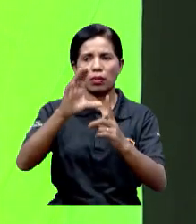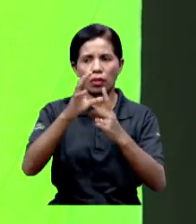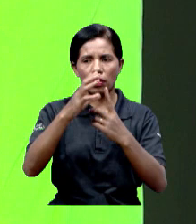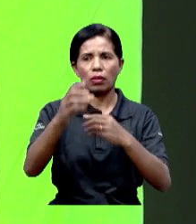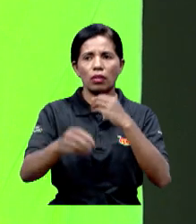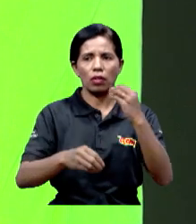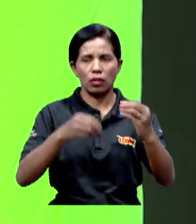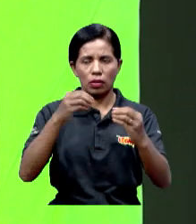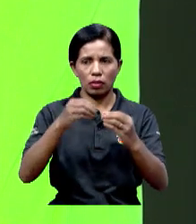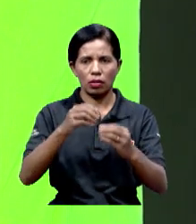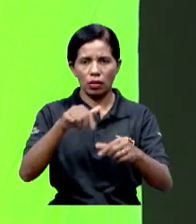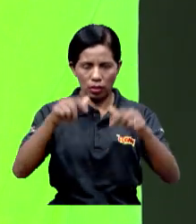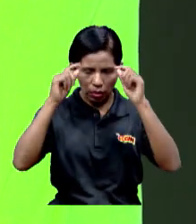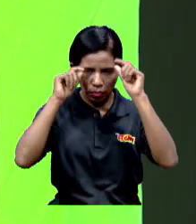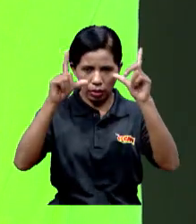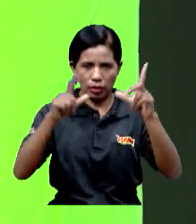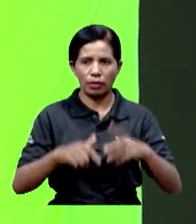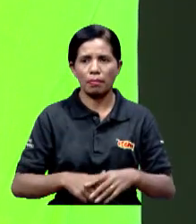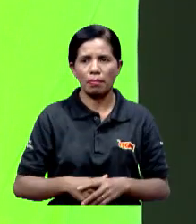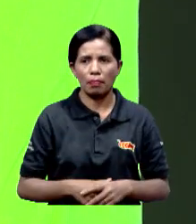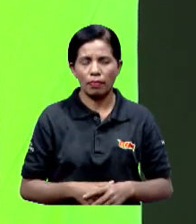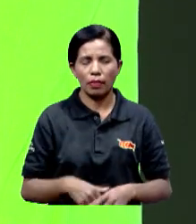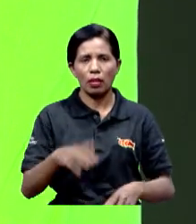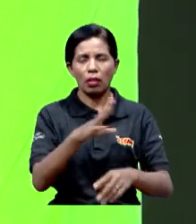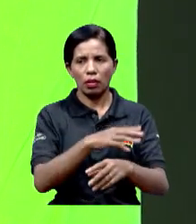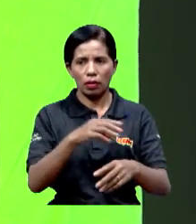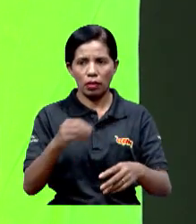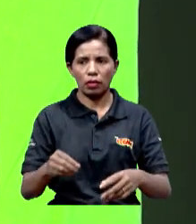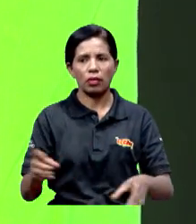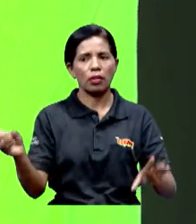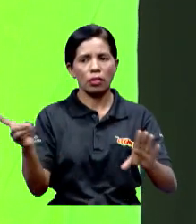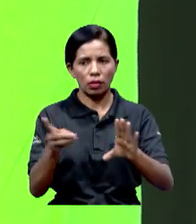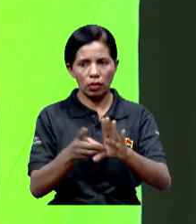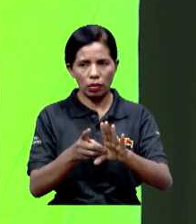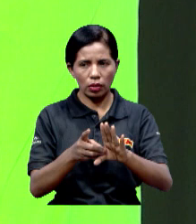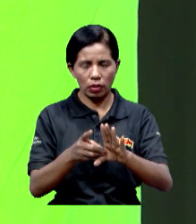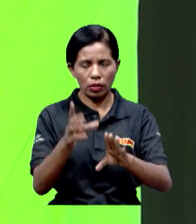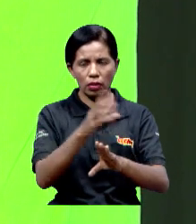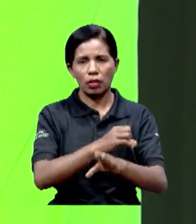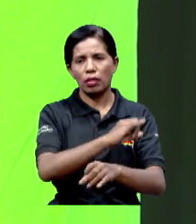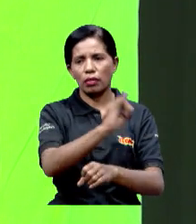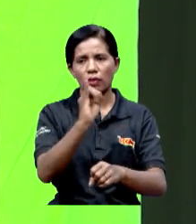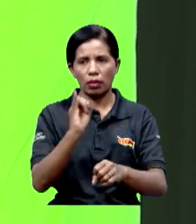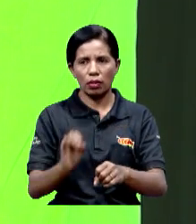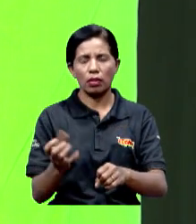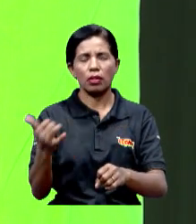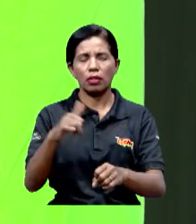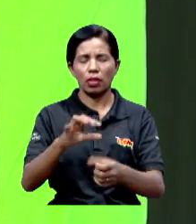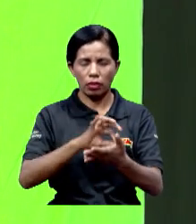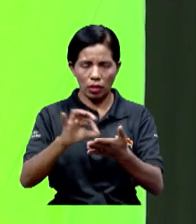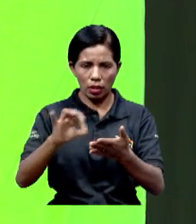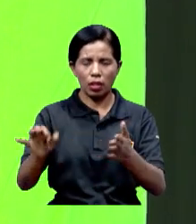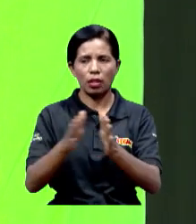ba resistência Timor-Lestinian. Nomos, documento sai base investigador sira atua querek